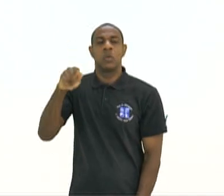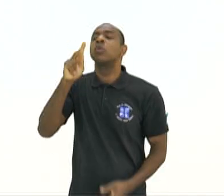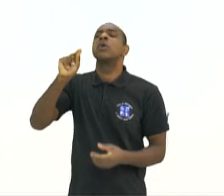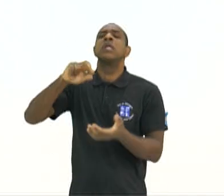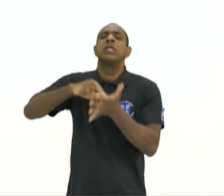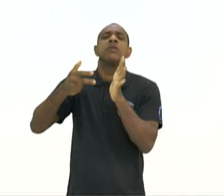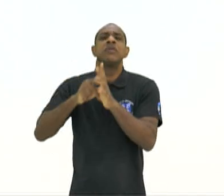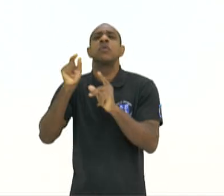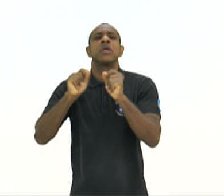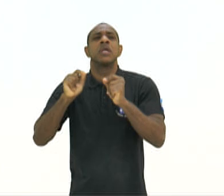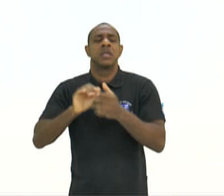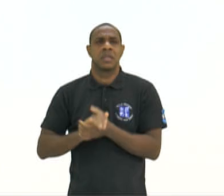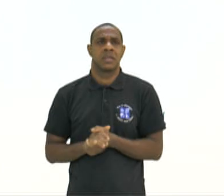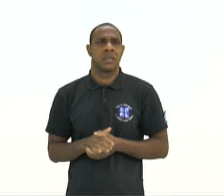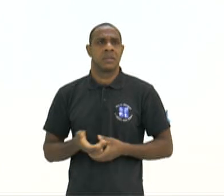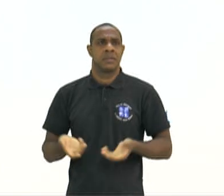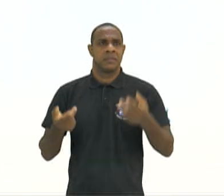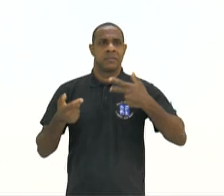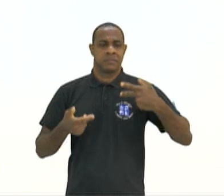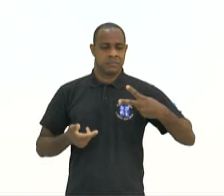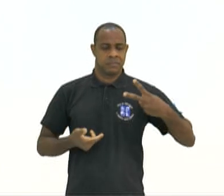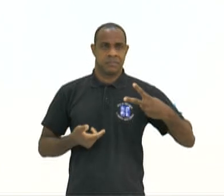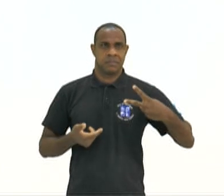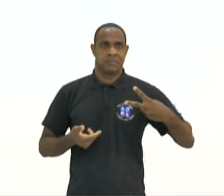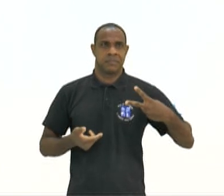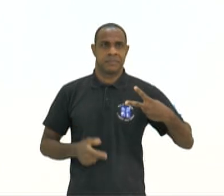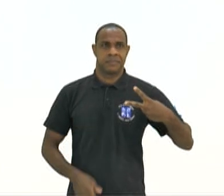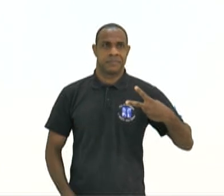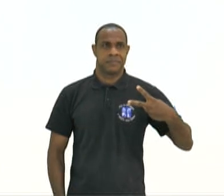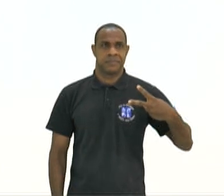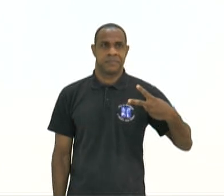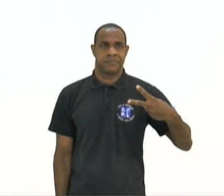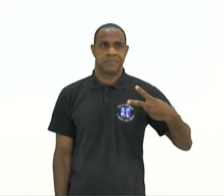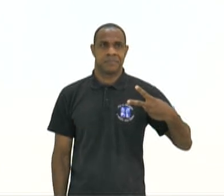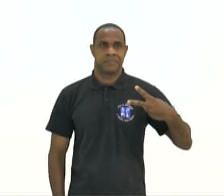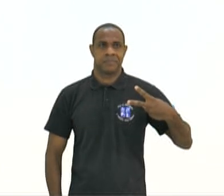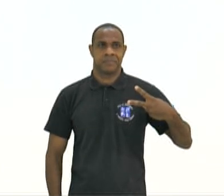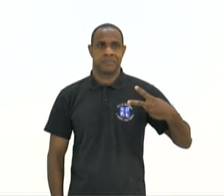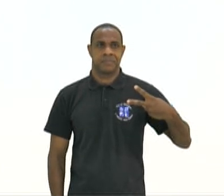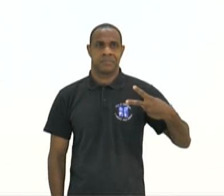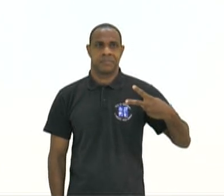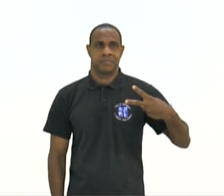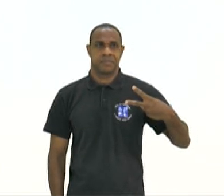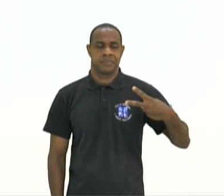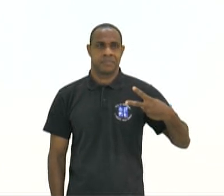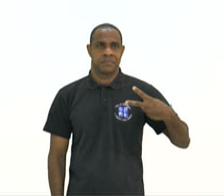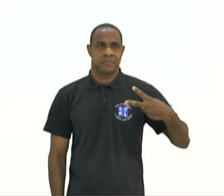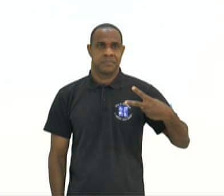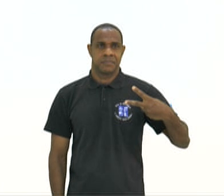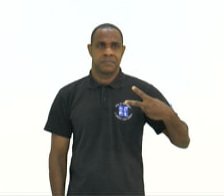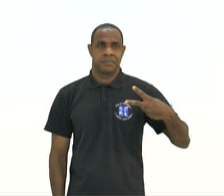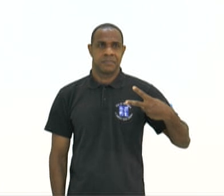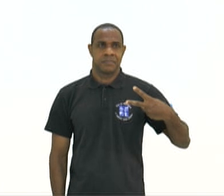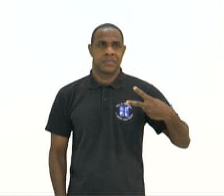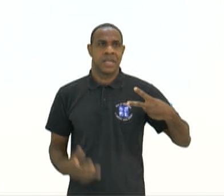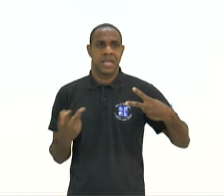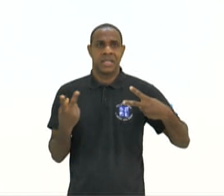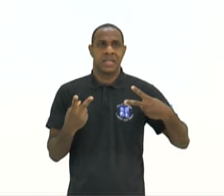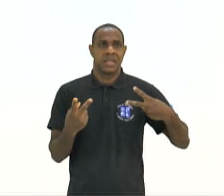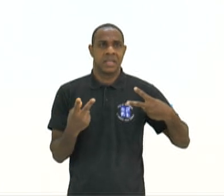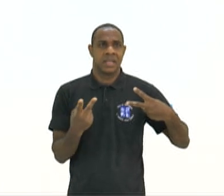significa? E a segunda questão aqui nós temos the discourse markers to sum up or do to.